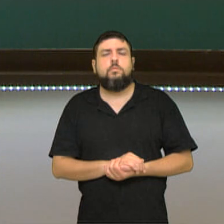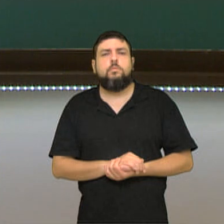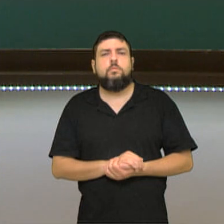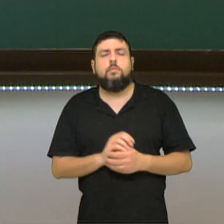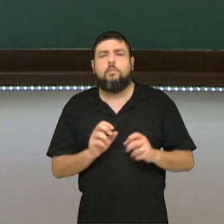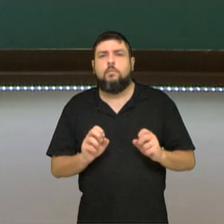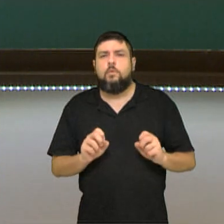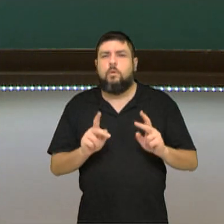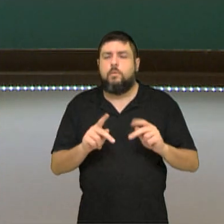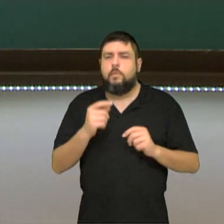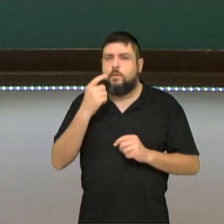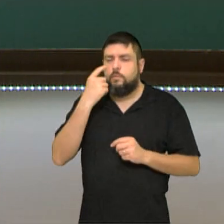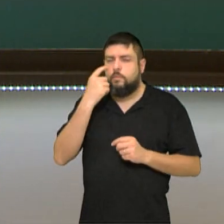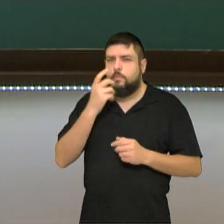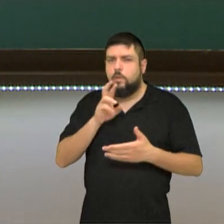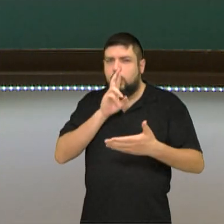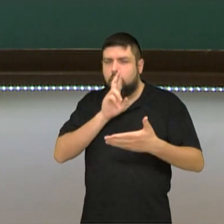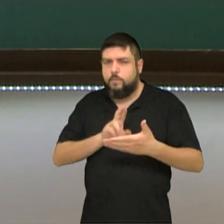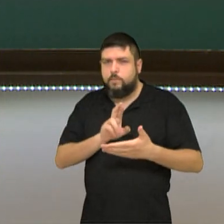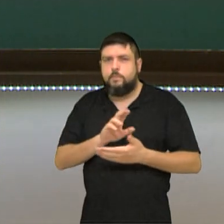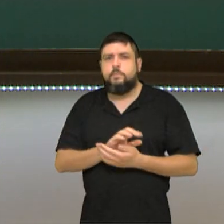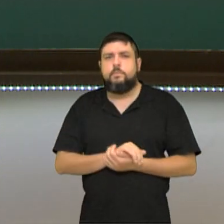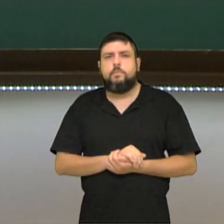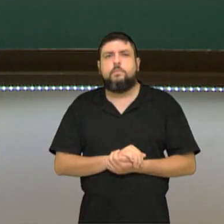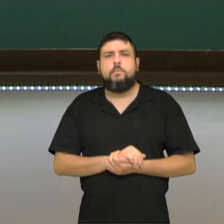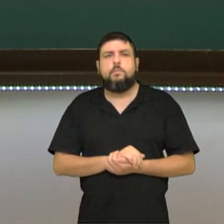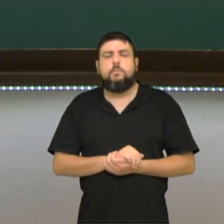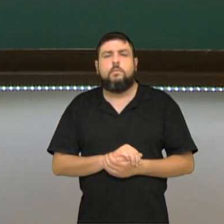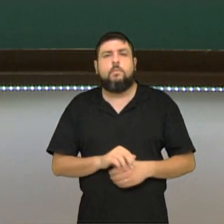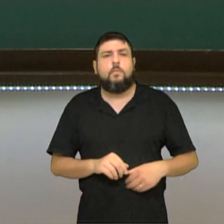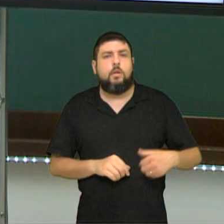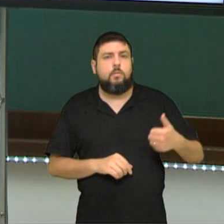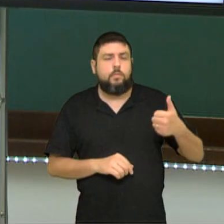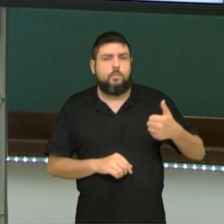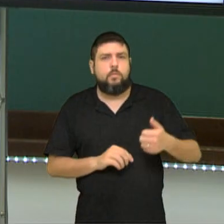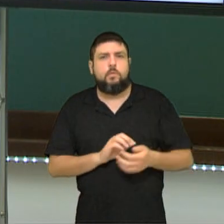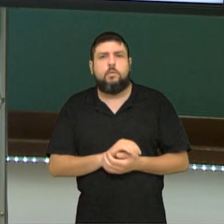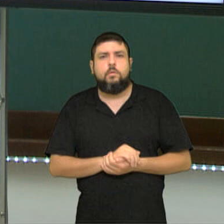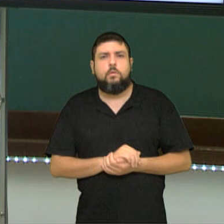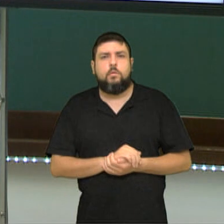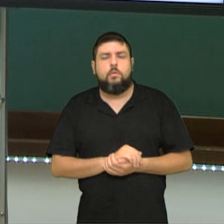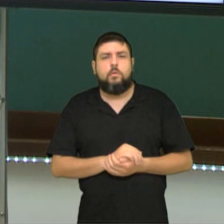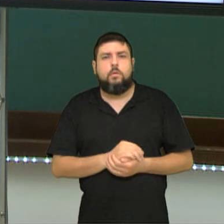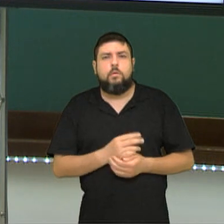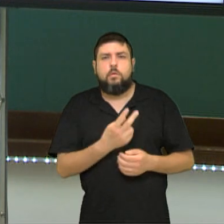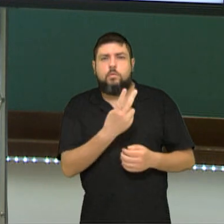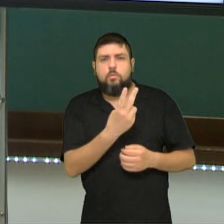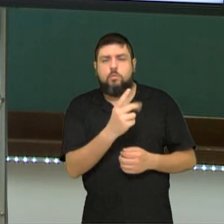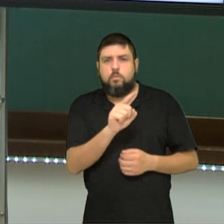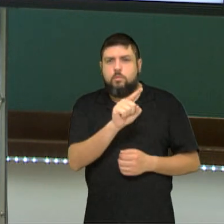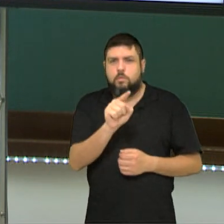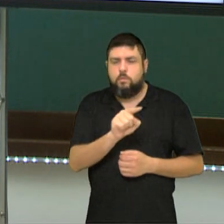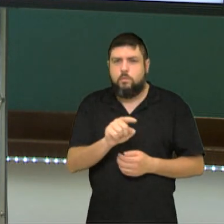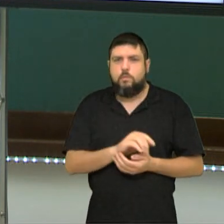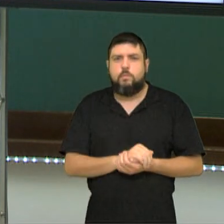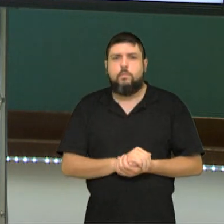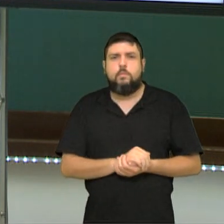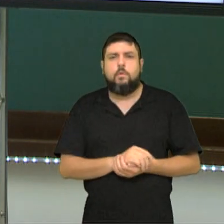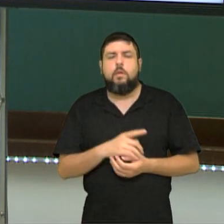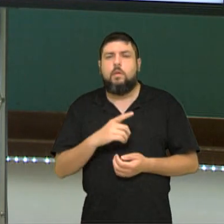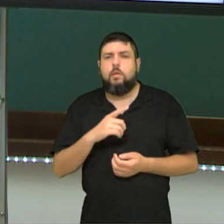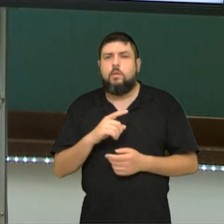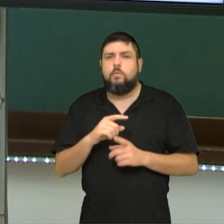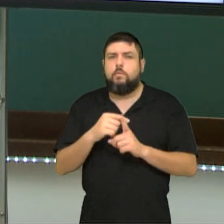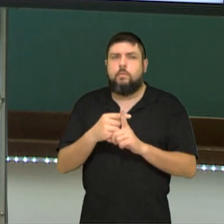Acompanhe a resolução e confere com o que você fez aí. A primeira figura tem 2 lados igual a z, 2z. 2 lados igual a x,